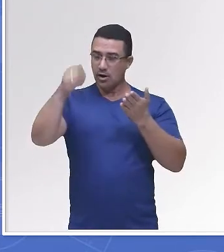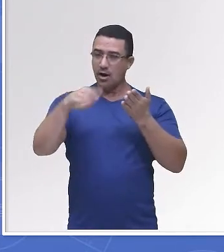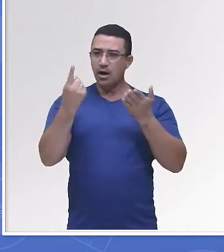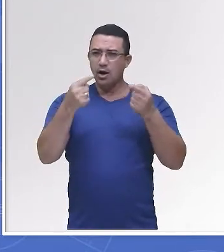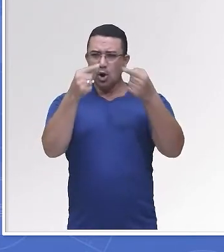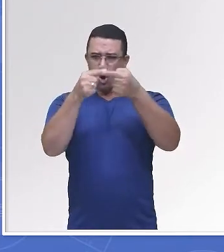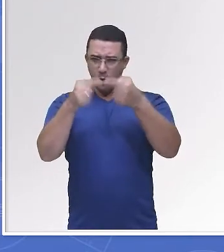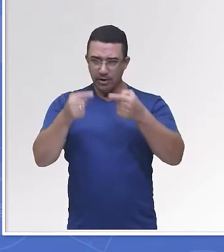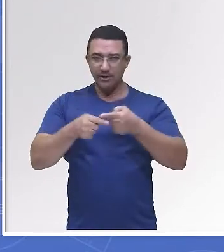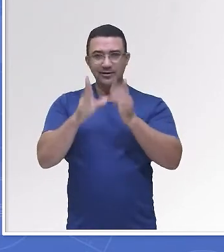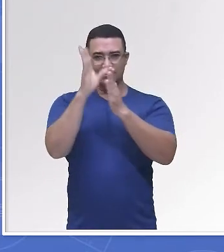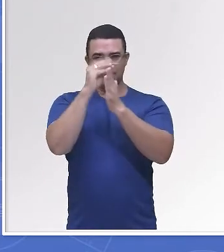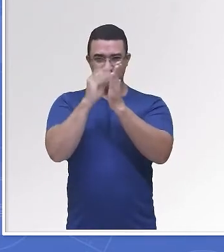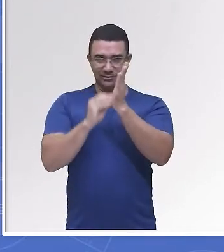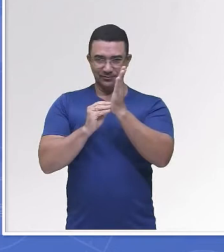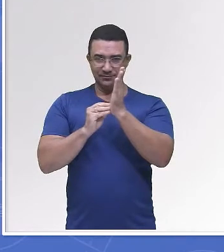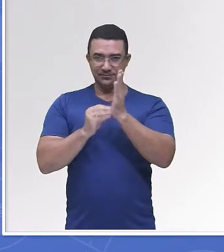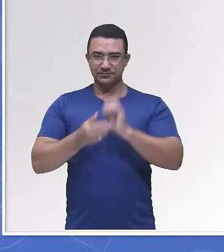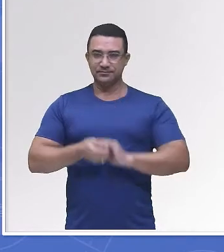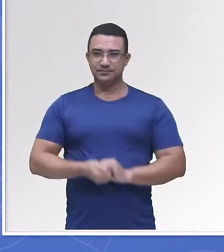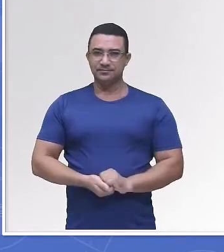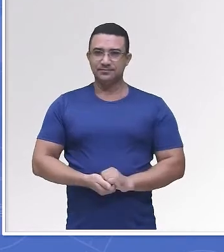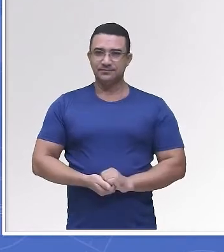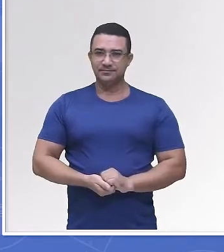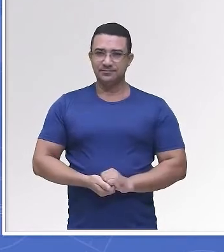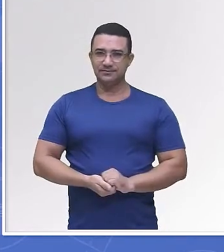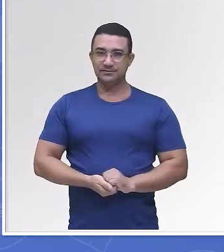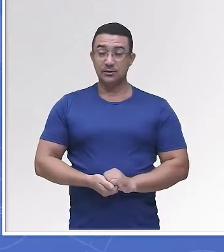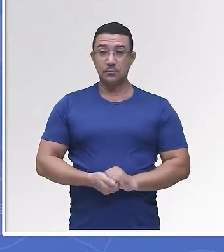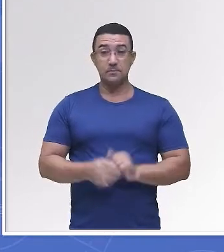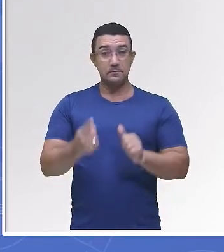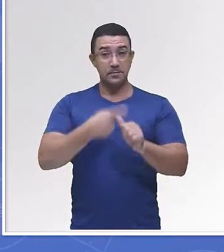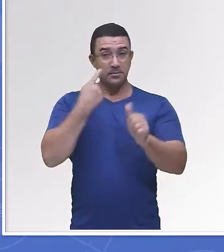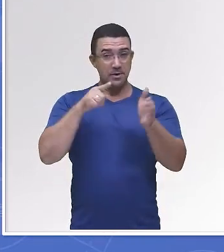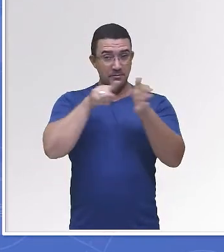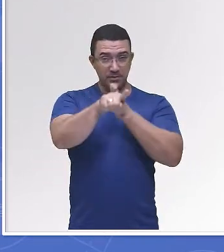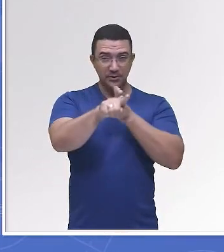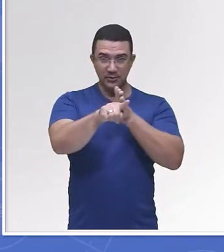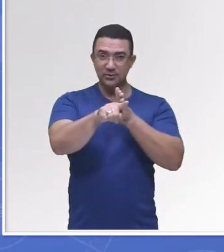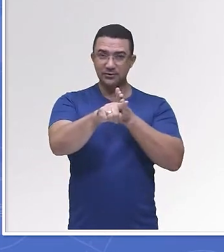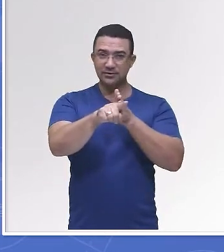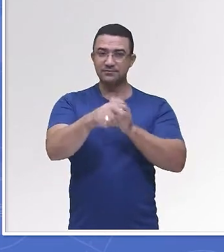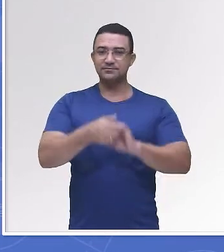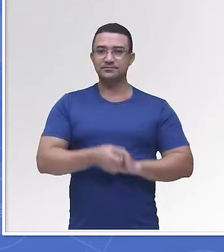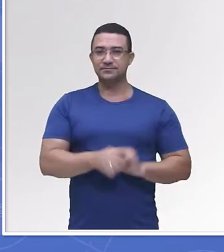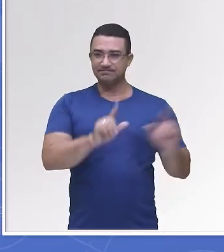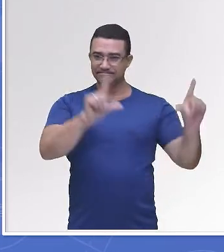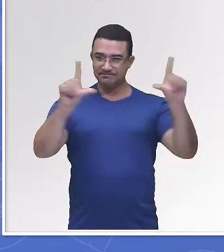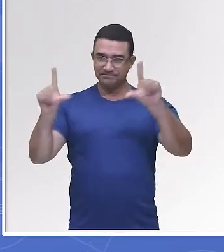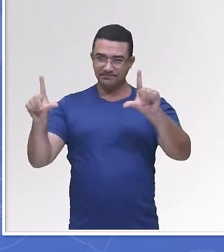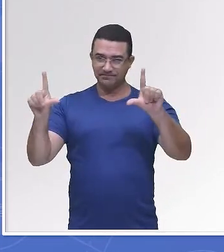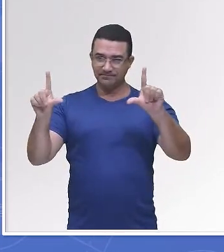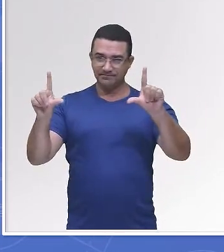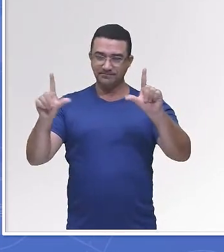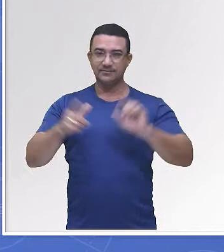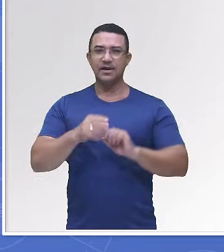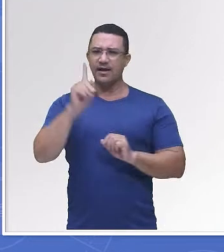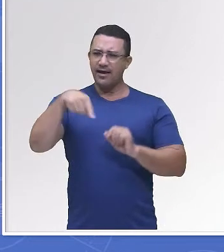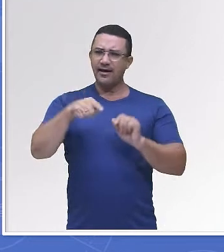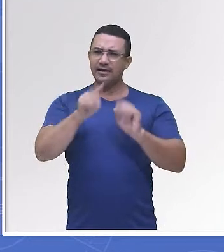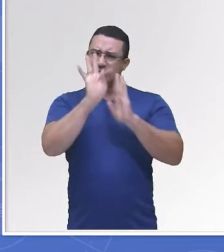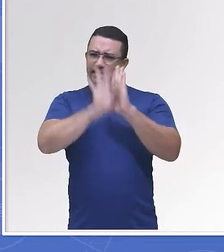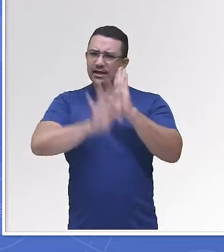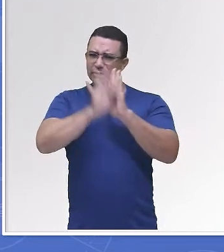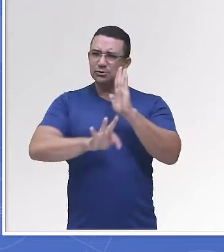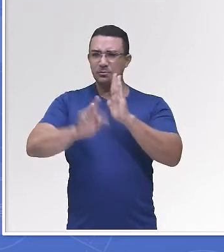conteúdo, certo? Então, vamos lá? Nossa primeira questão já está em tela, vocês vão ver que há um pequeno texto